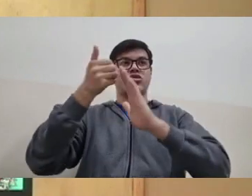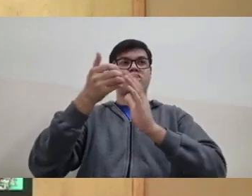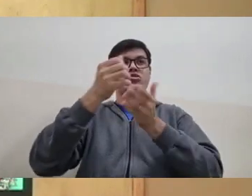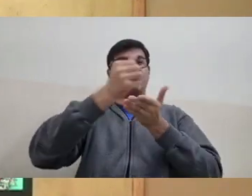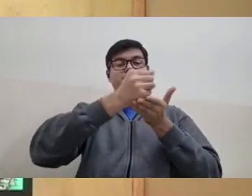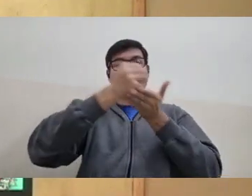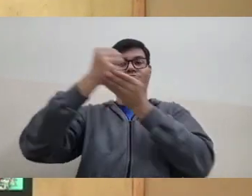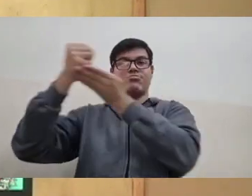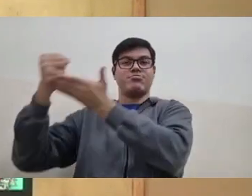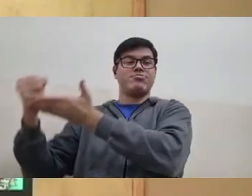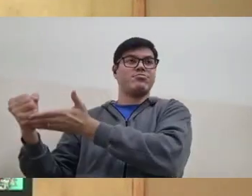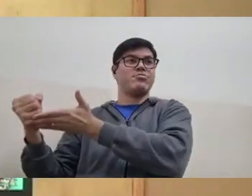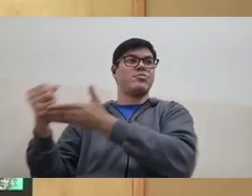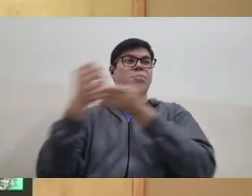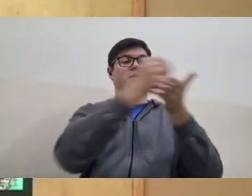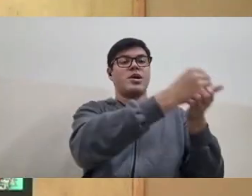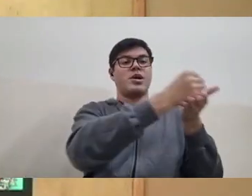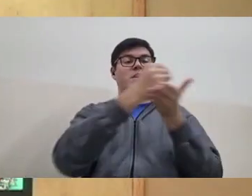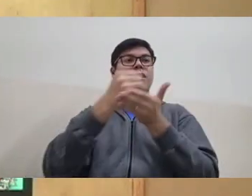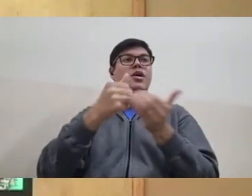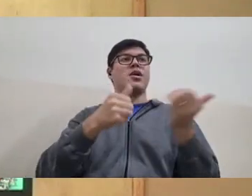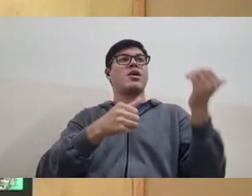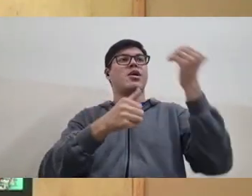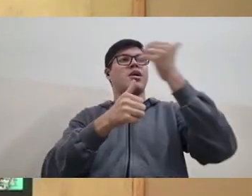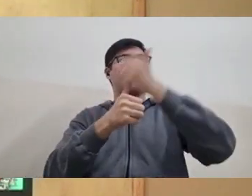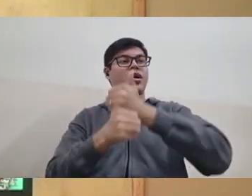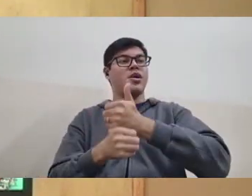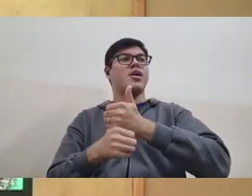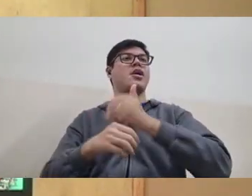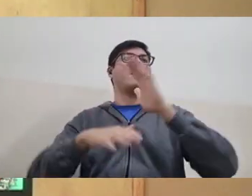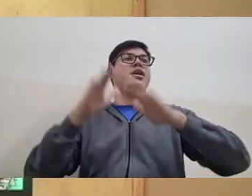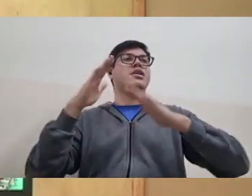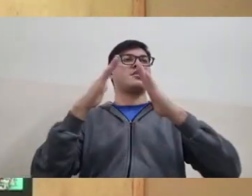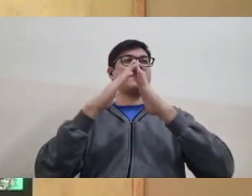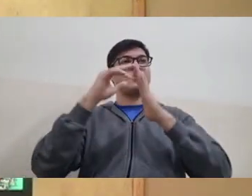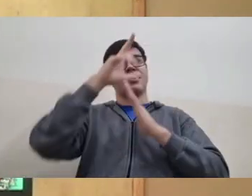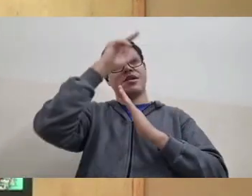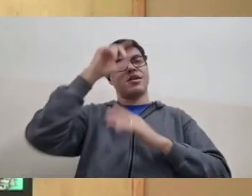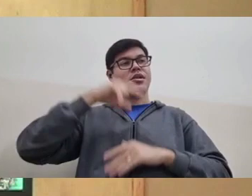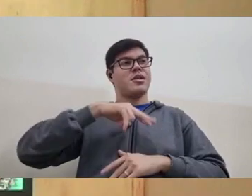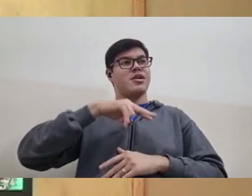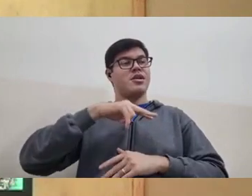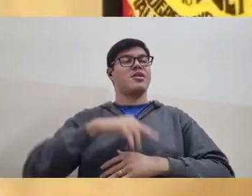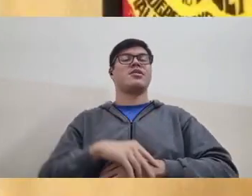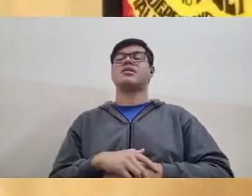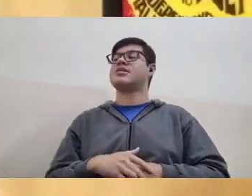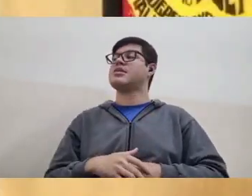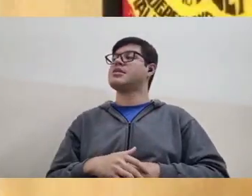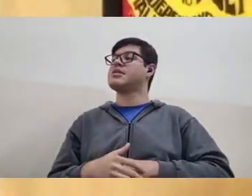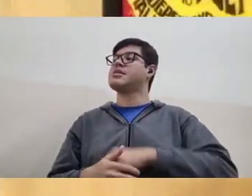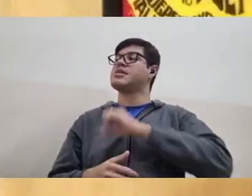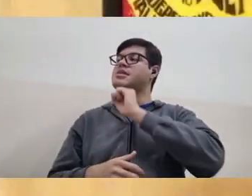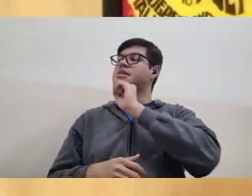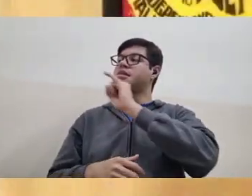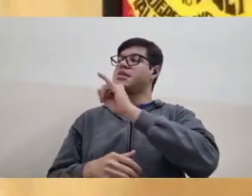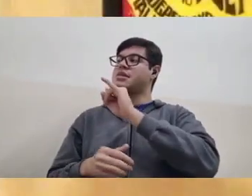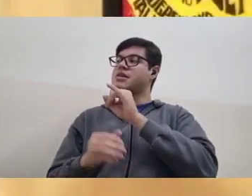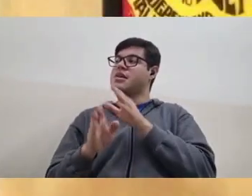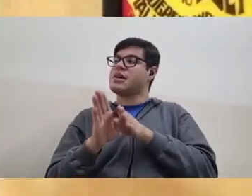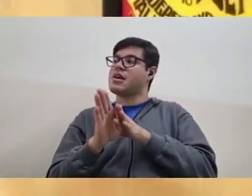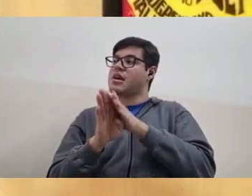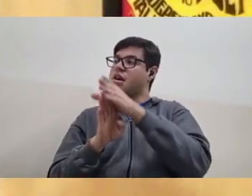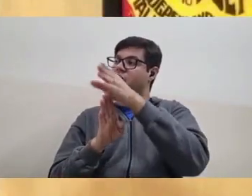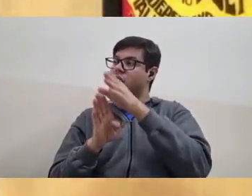esteja numa propriedade particular da prefeitura, para evitar essa questão. E se tiver na calçada, vocês já podem tirar